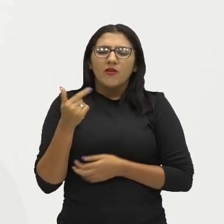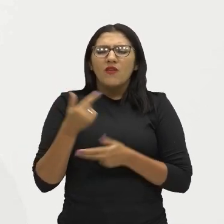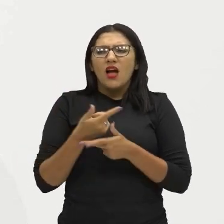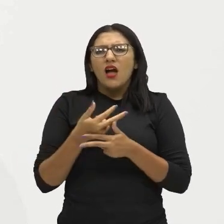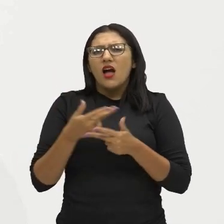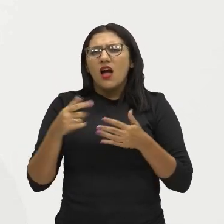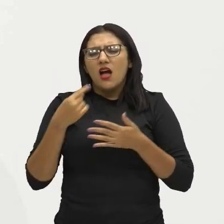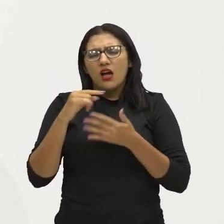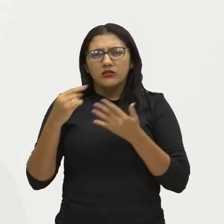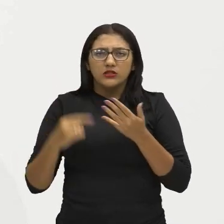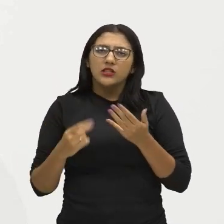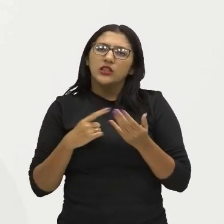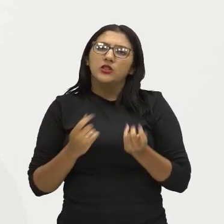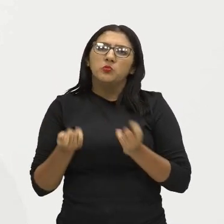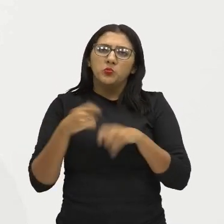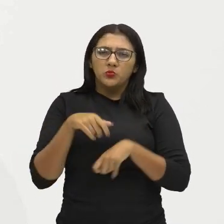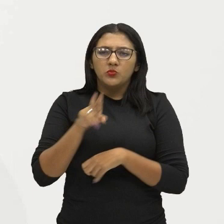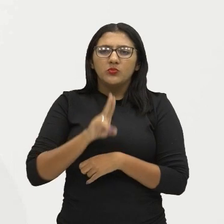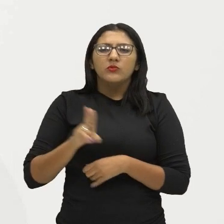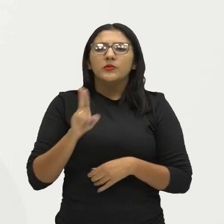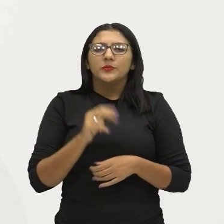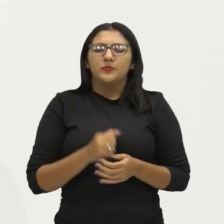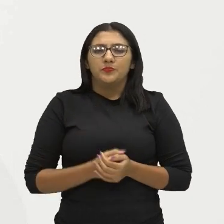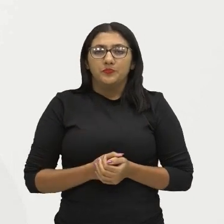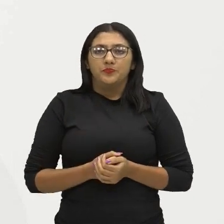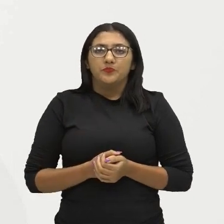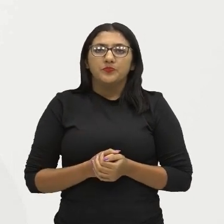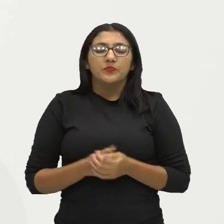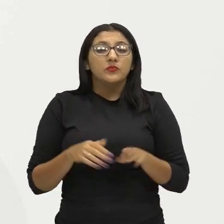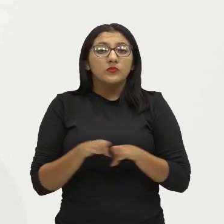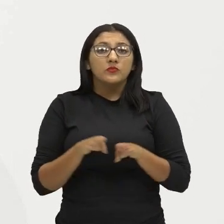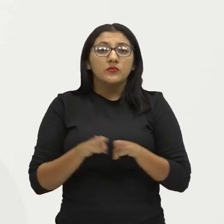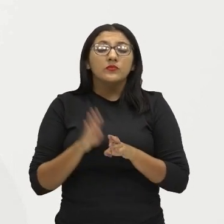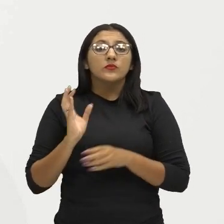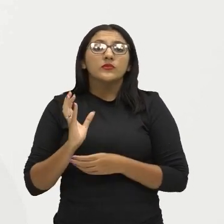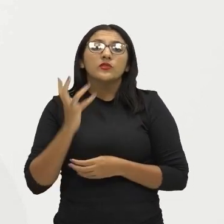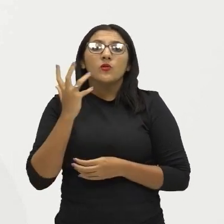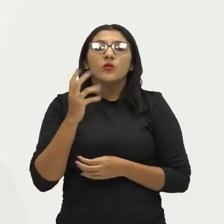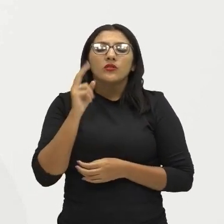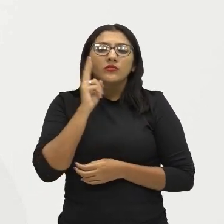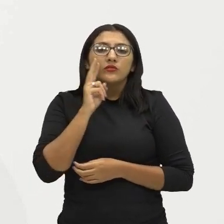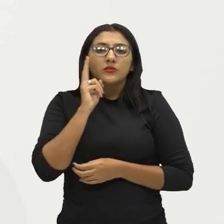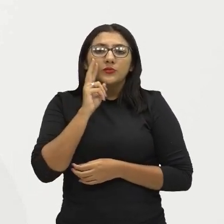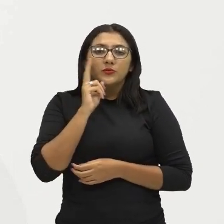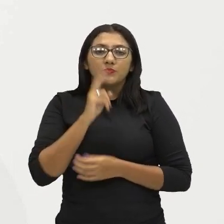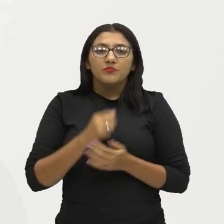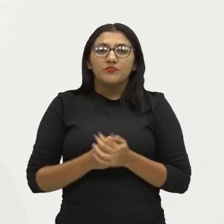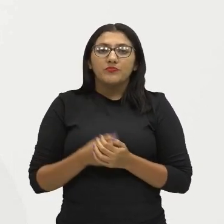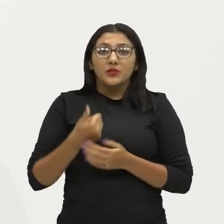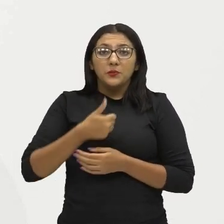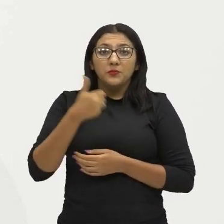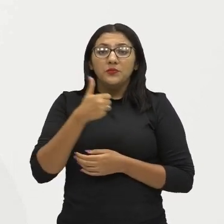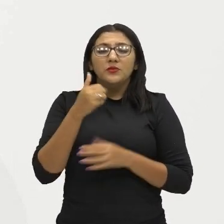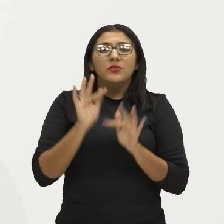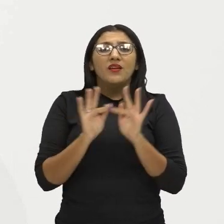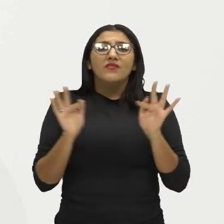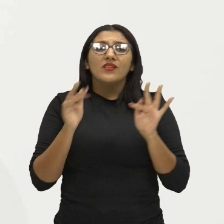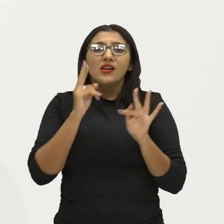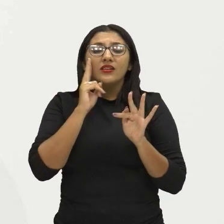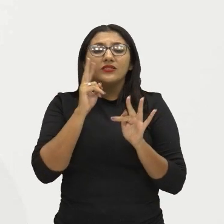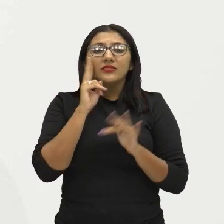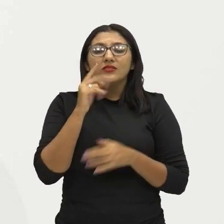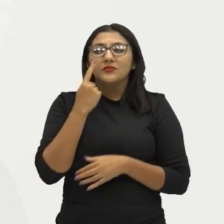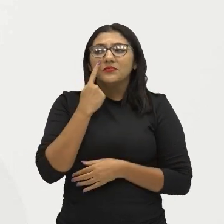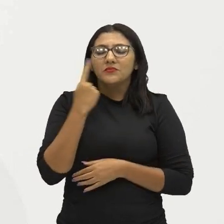meu povo, certo? A mesma coisa com a nossa primeira frase. Olha, pense no triplo de um número.